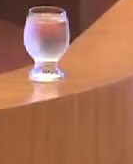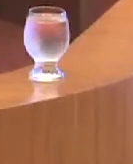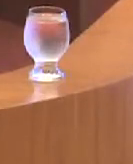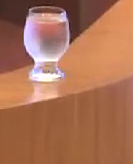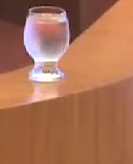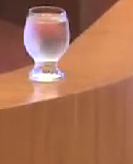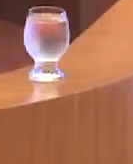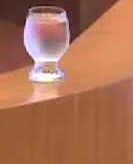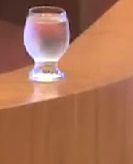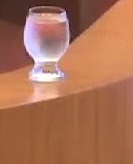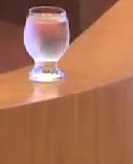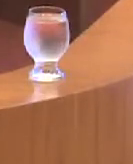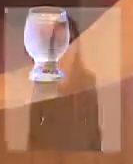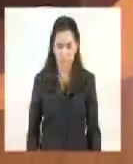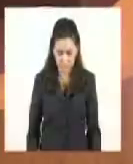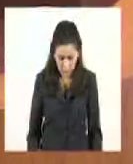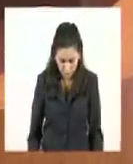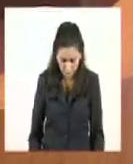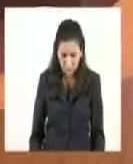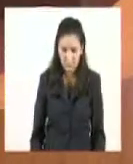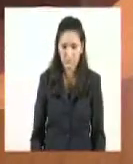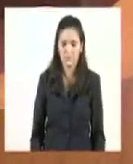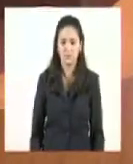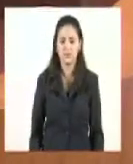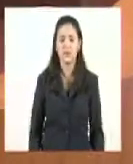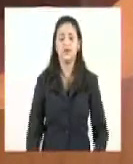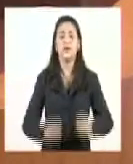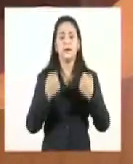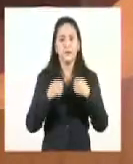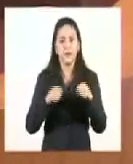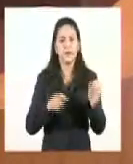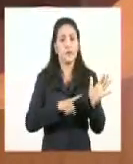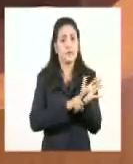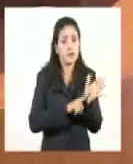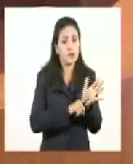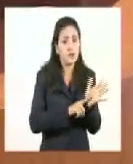também possuem pessoas que respondem a processos na justiça.